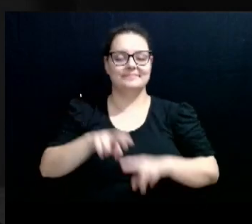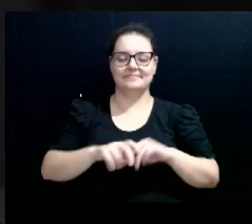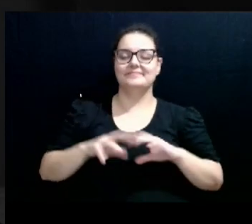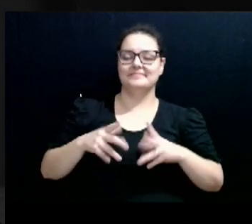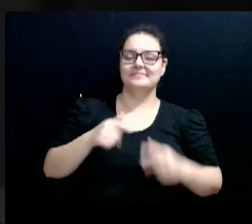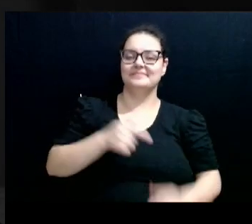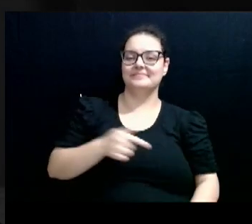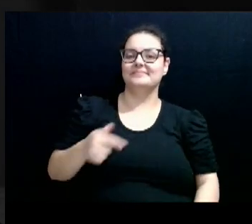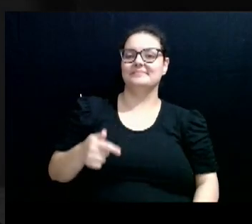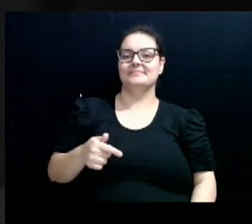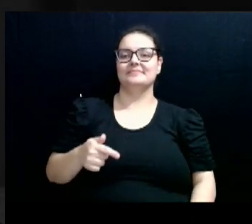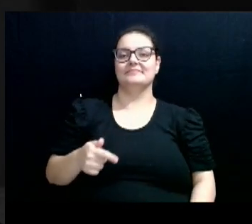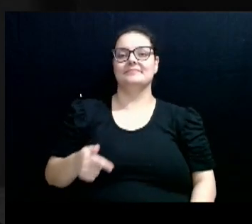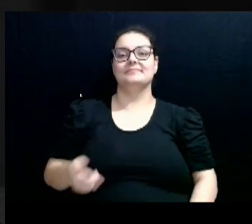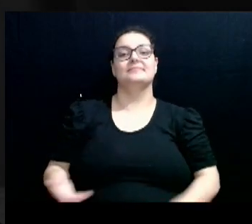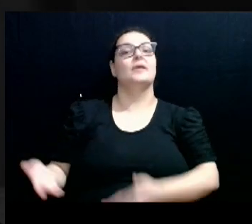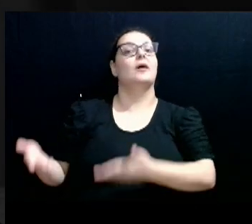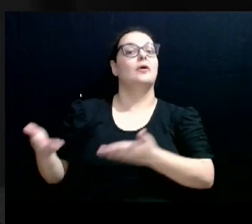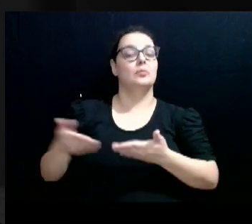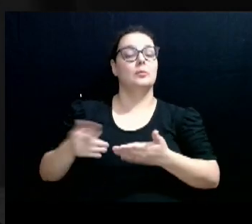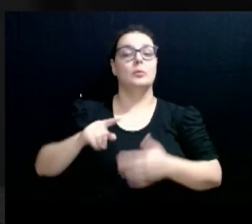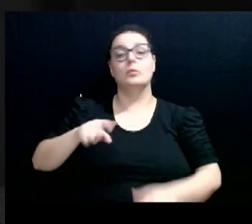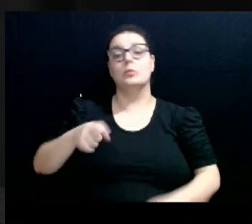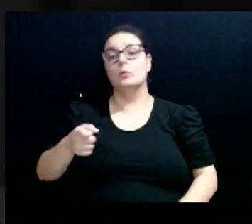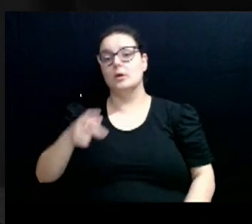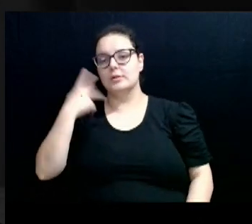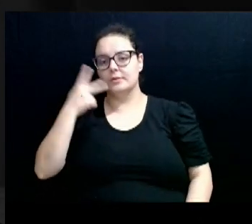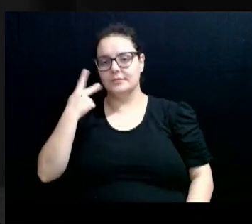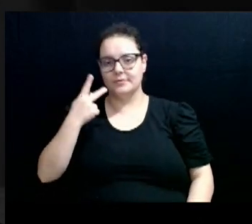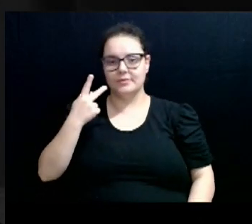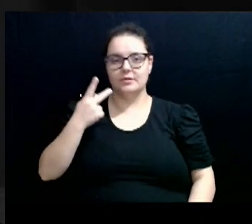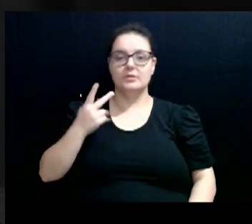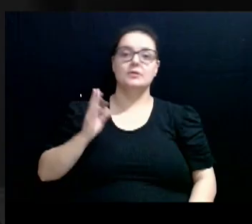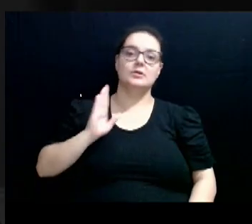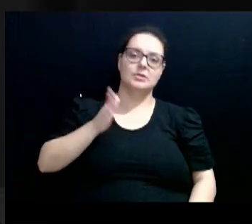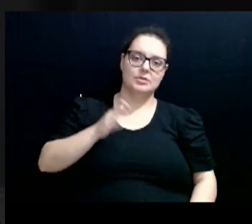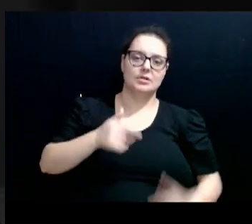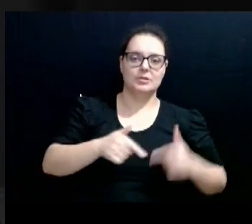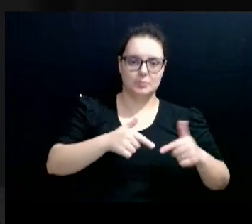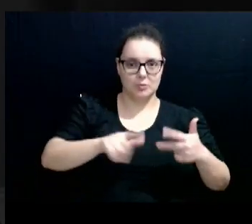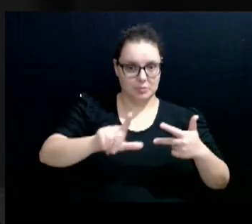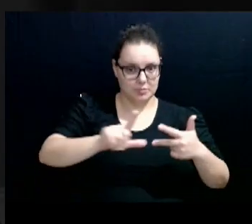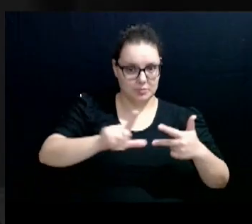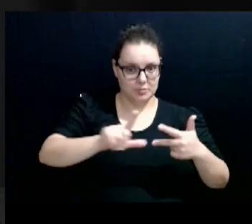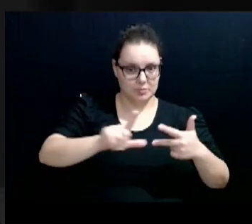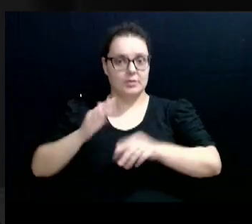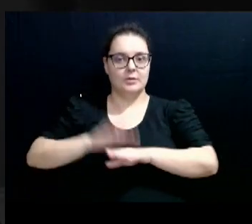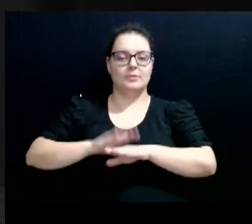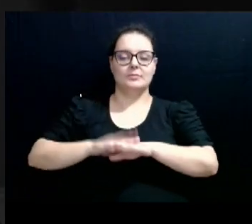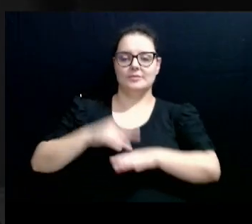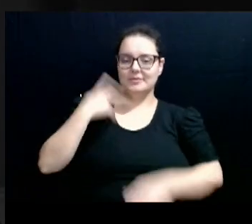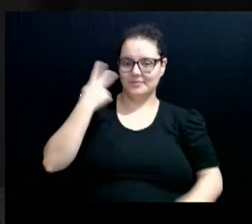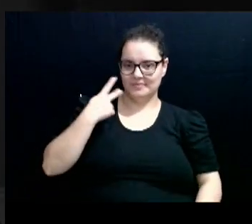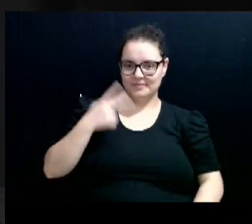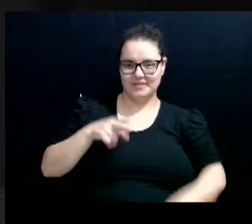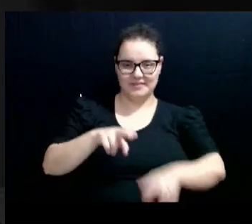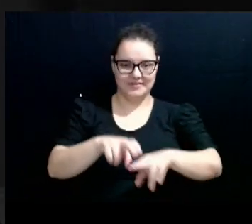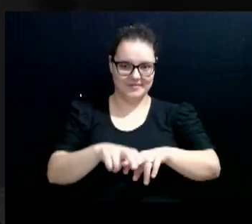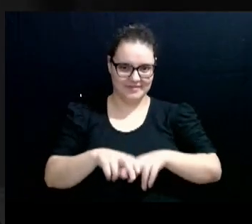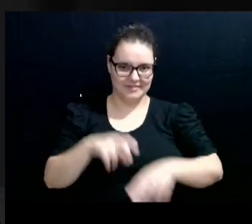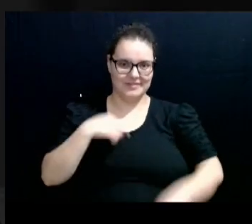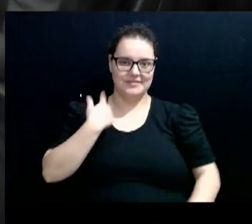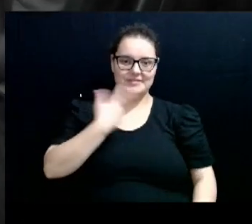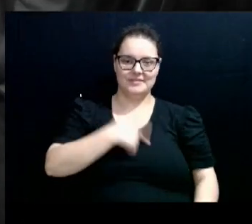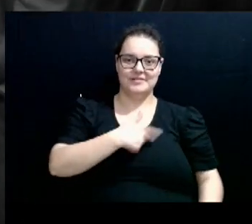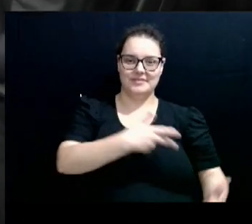um ex-parlamentar que passou pelo Legislativo e hoje tem alguma atividade política. Por isso, o nosso convidado dessa